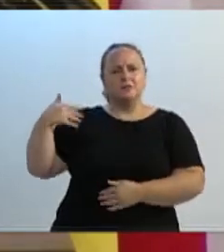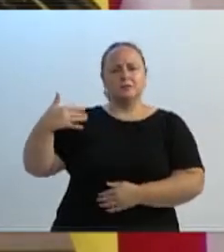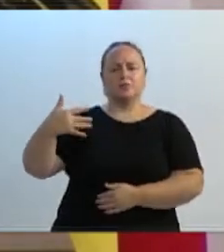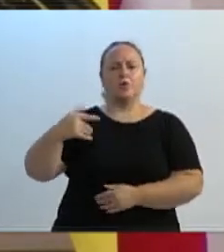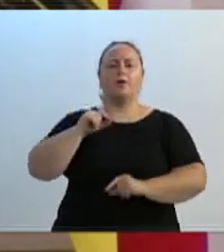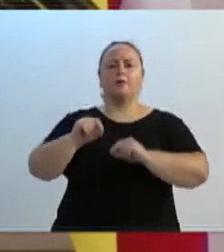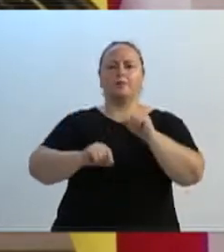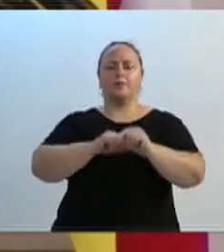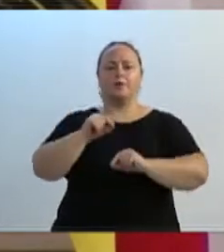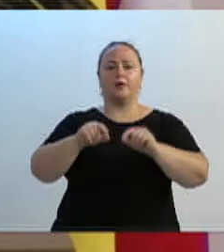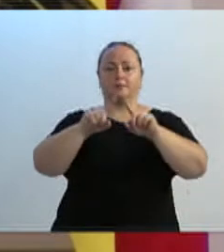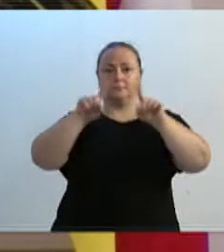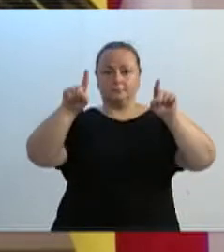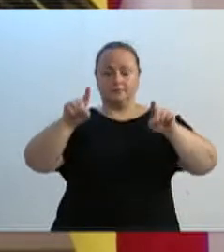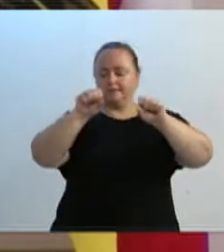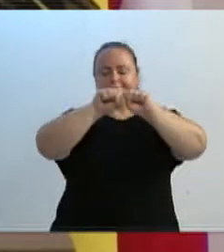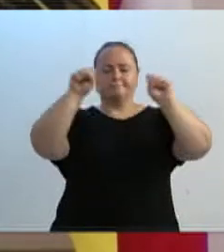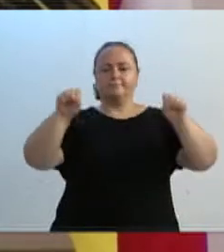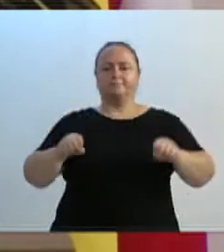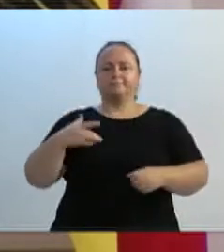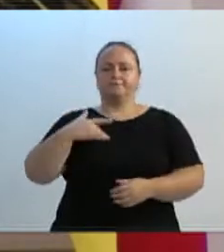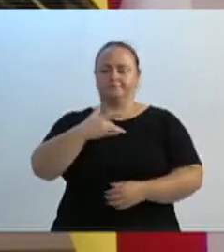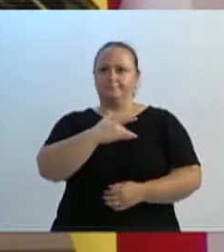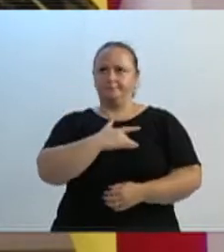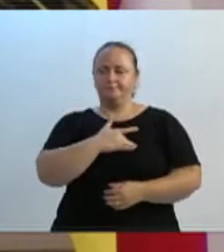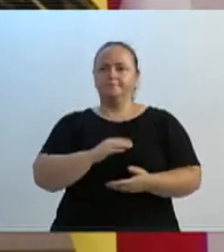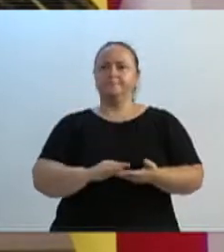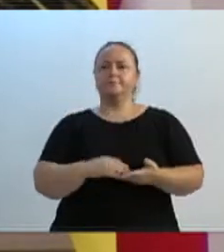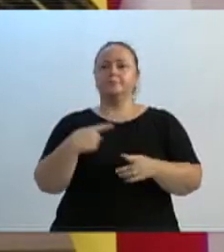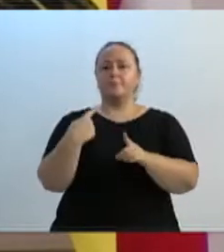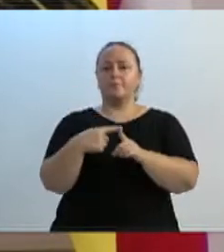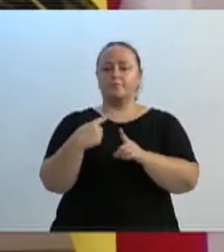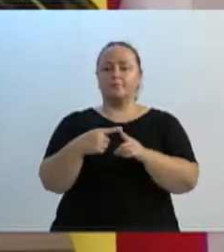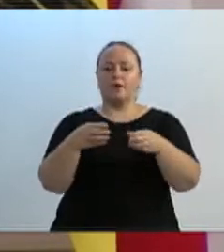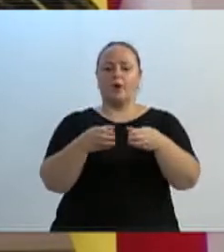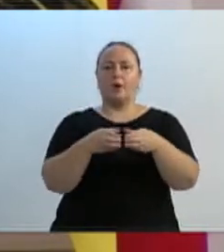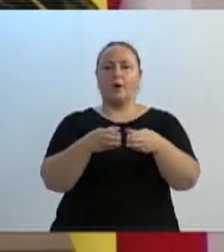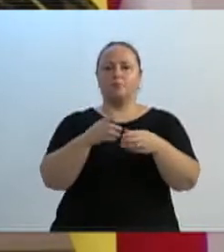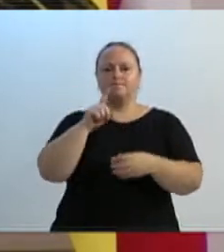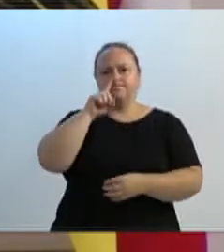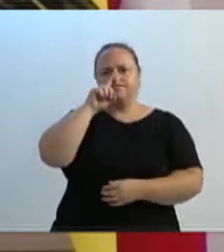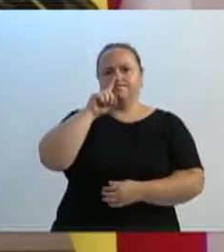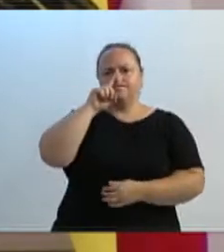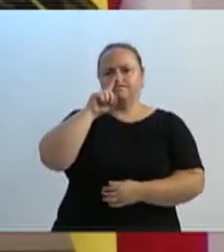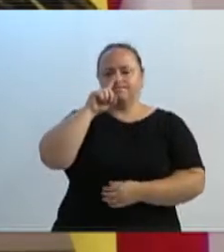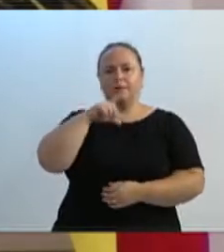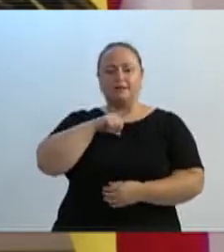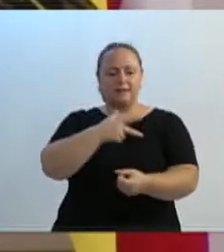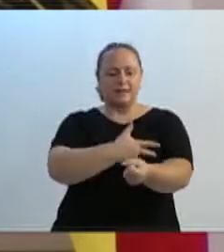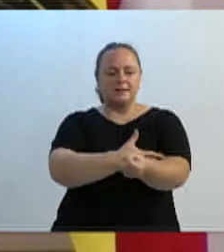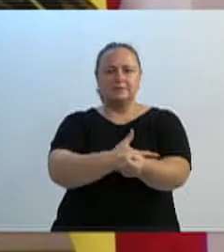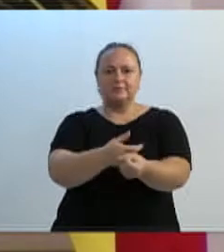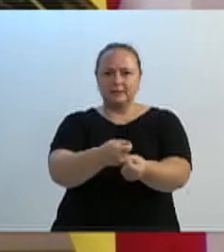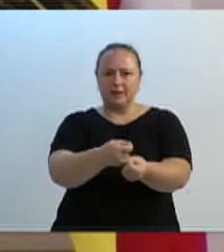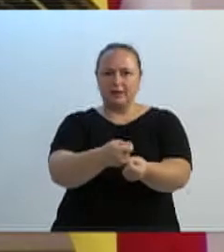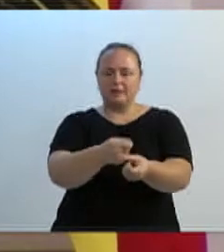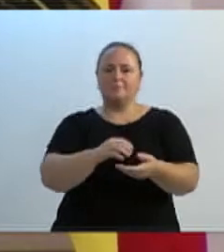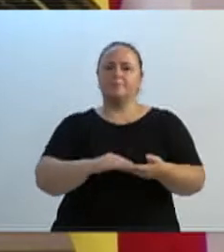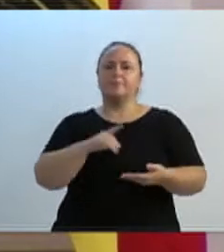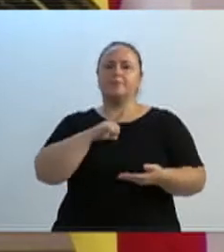brasileiro desde a década de 80, 90, porque existia um grupo de risco na questão de doação de sangue em relação às